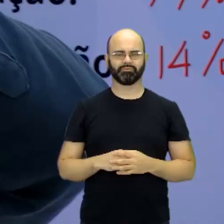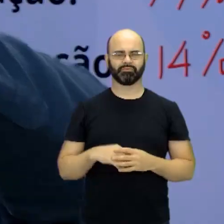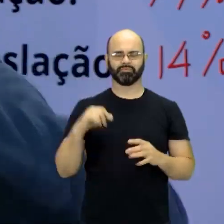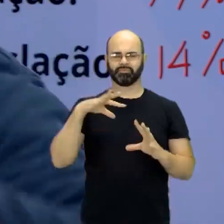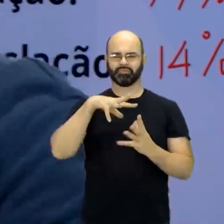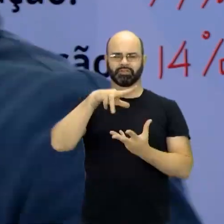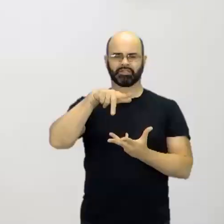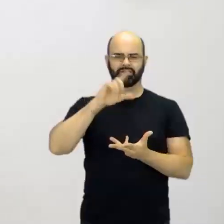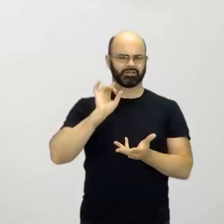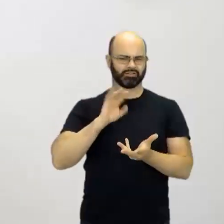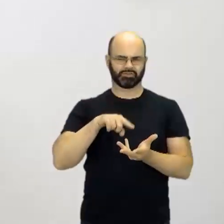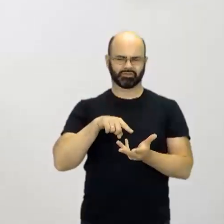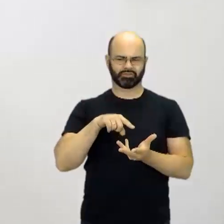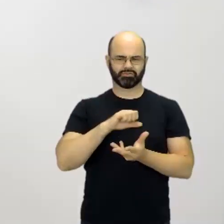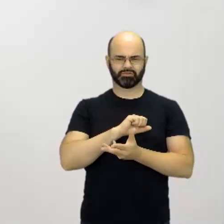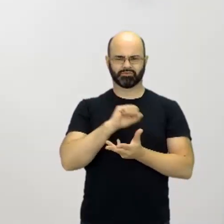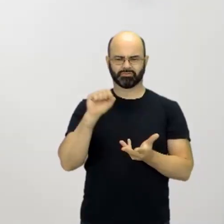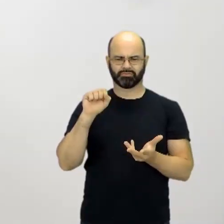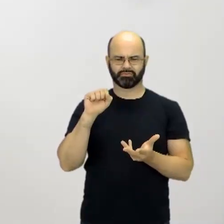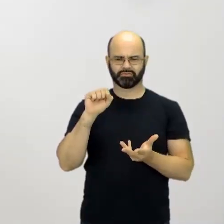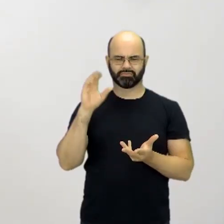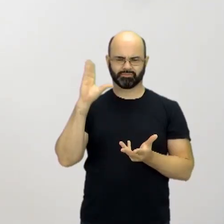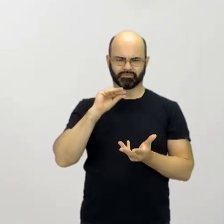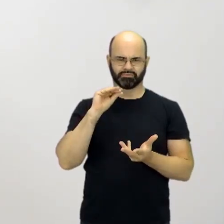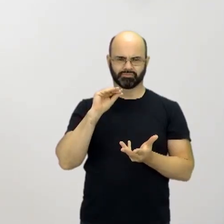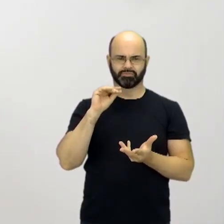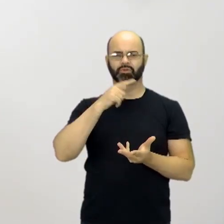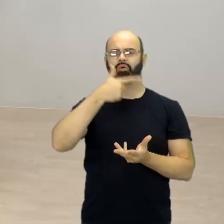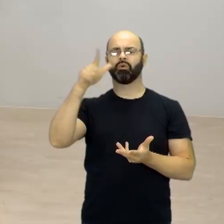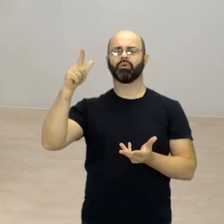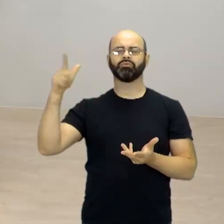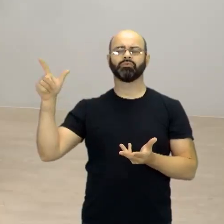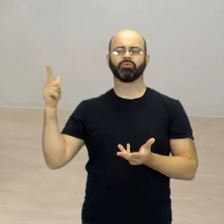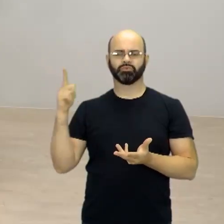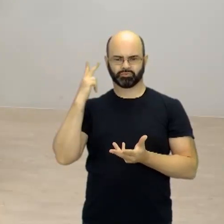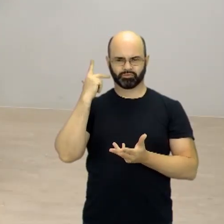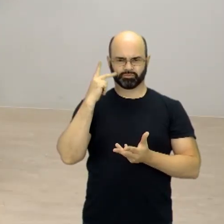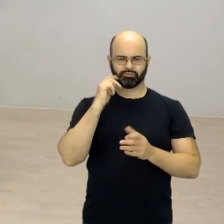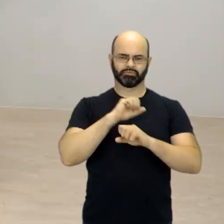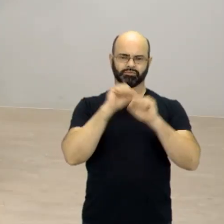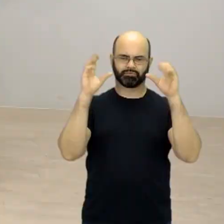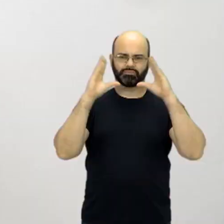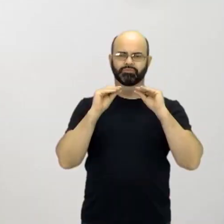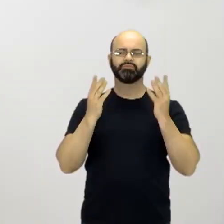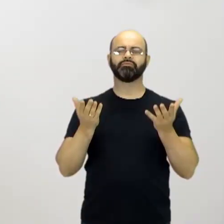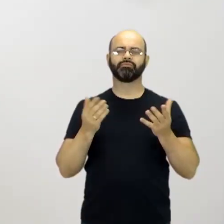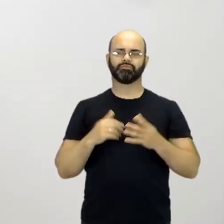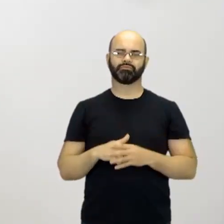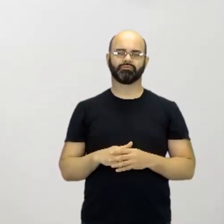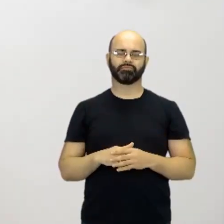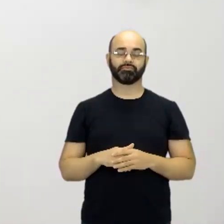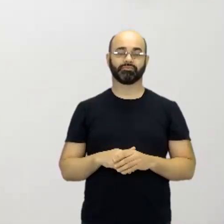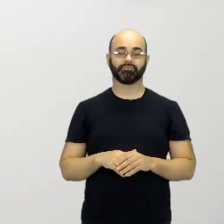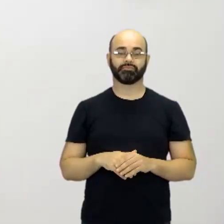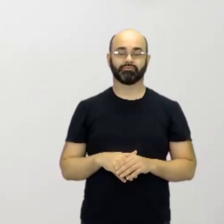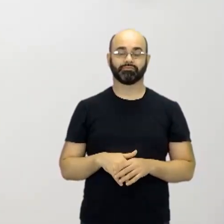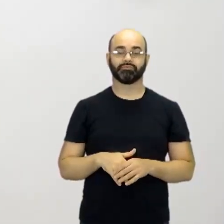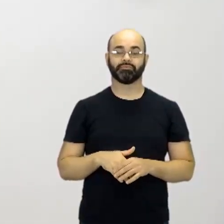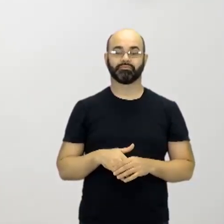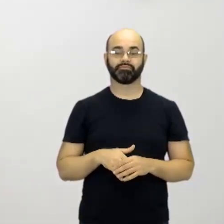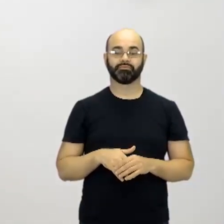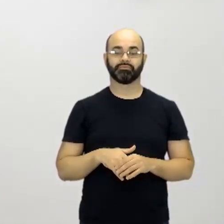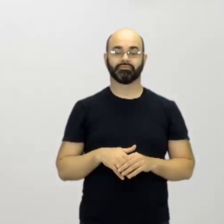a noite o planeta não tem dia e noite olha na verdade eu vou te falar uma coisa